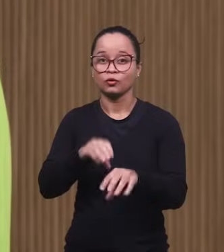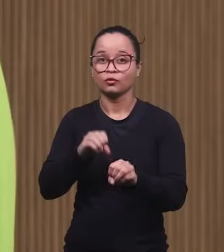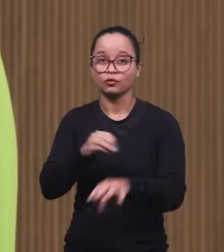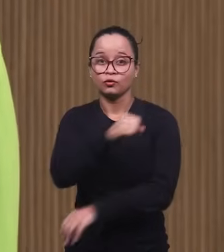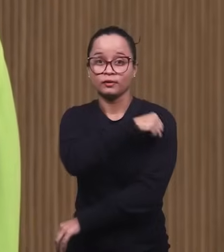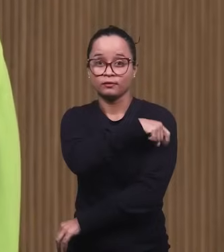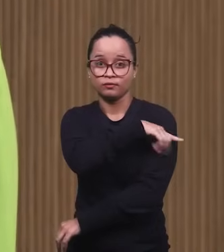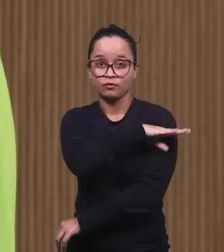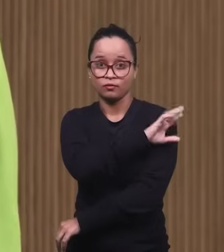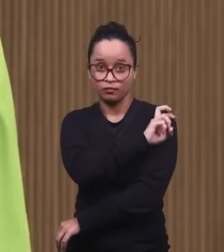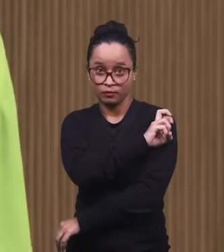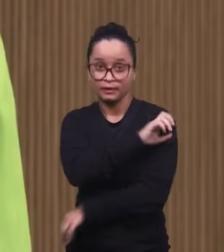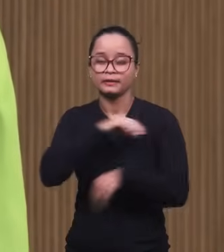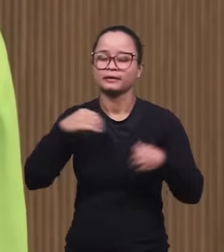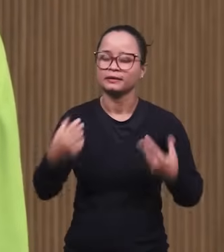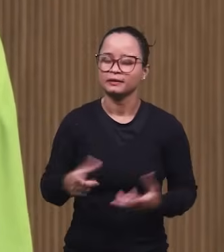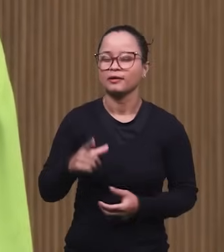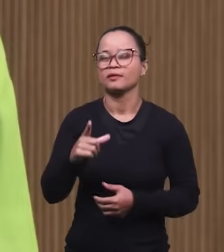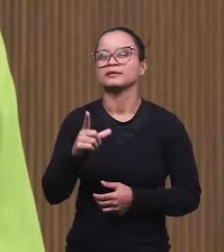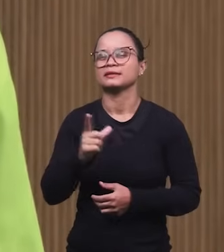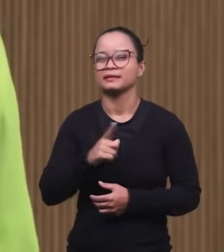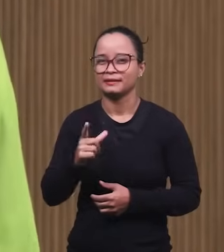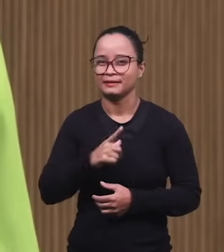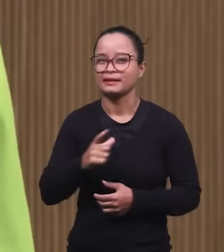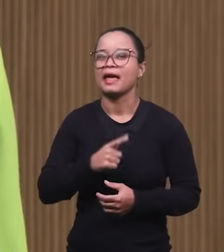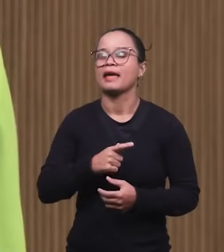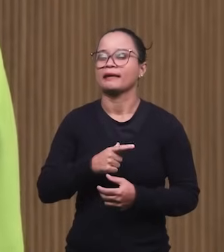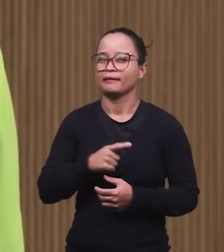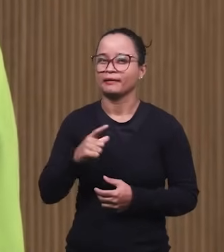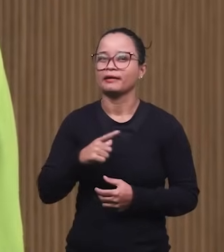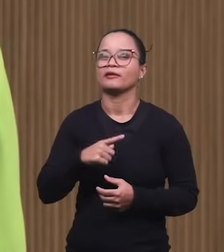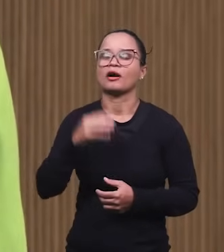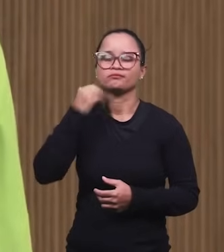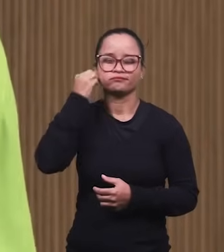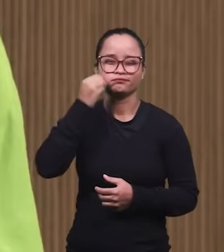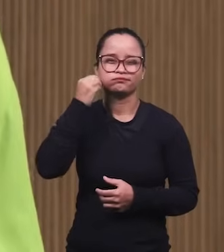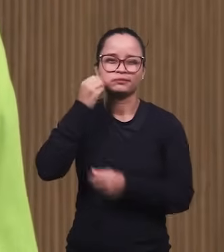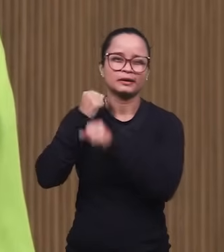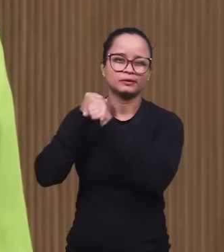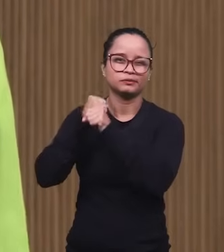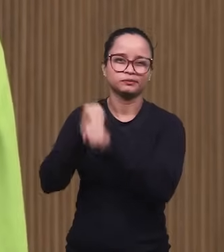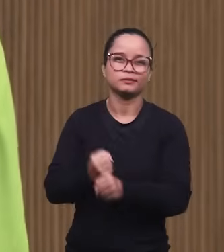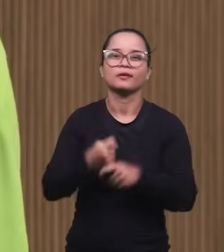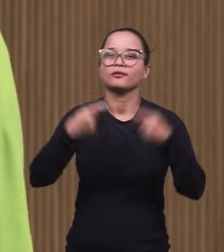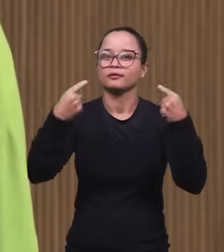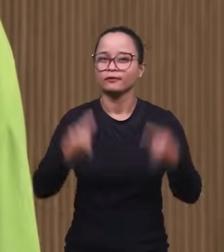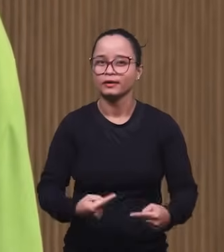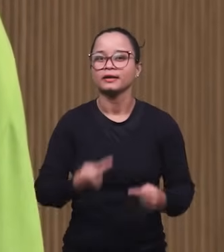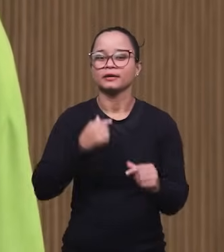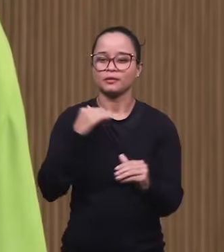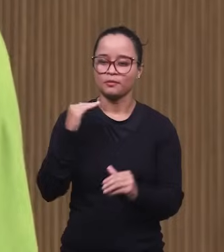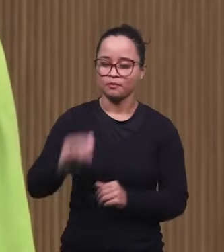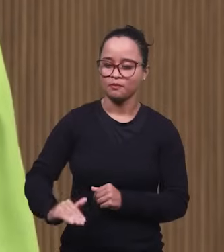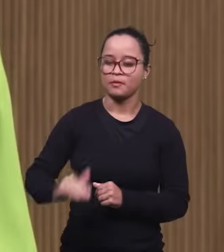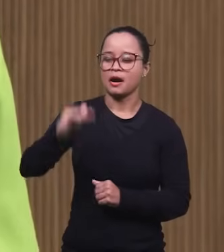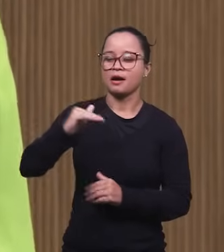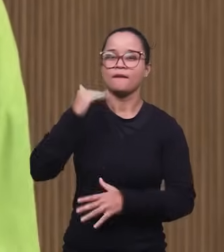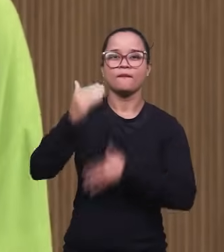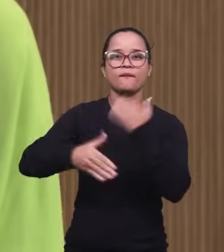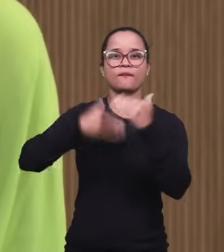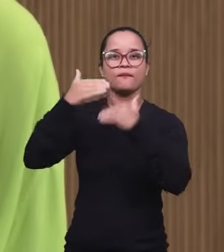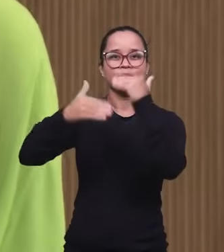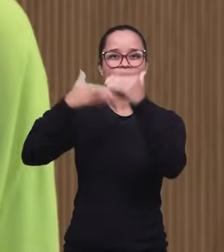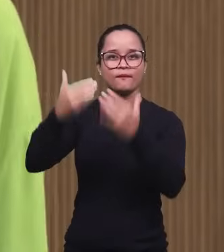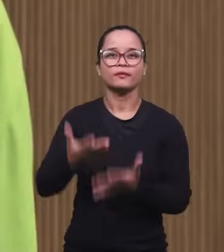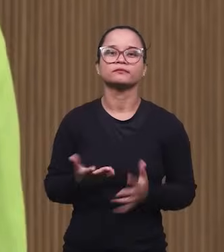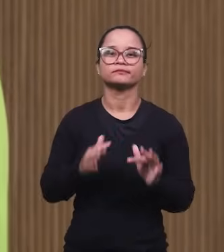ensino fundamental 1. Então tenho uma bagagem aí de muitos anos de estrada, lidando com desafios, com crescimento,